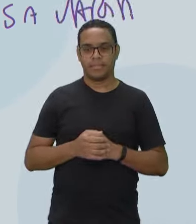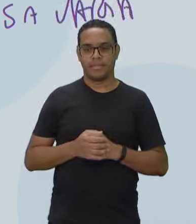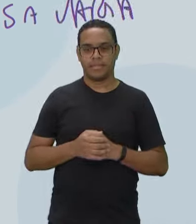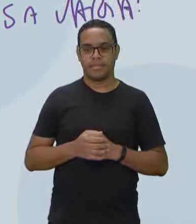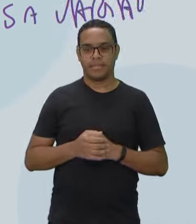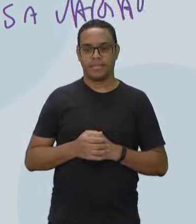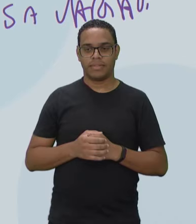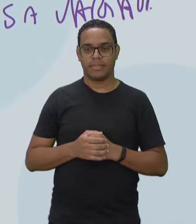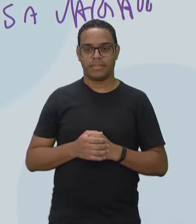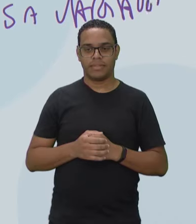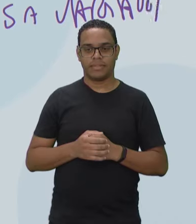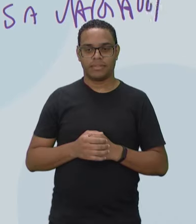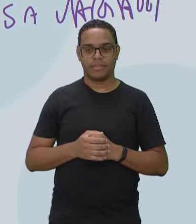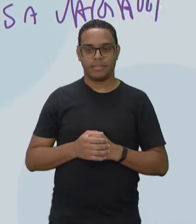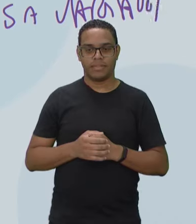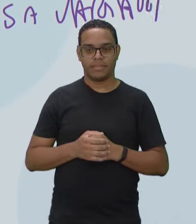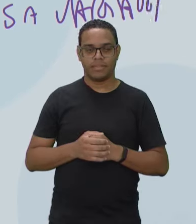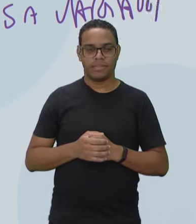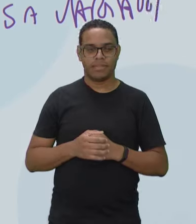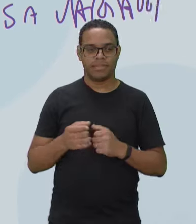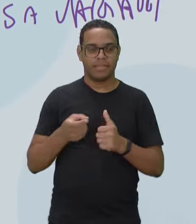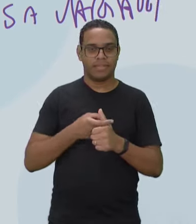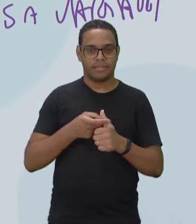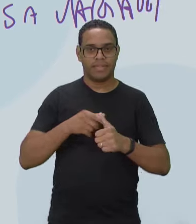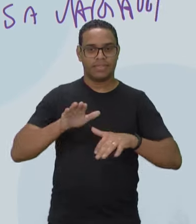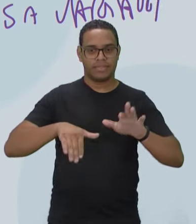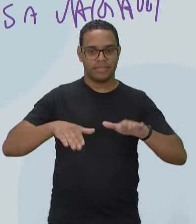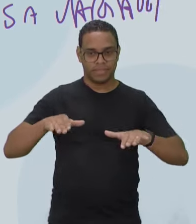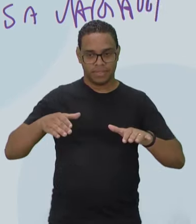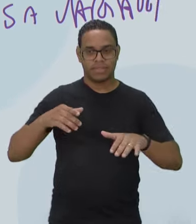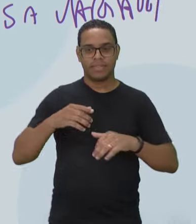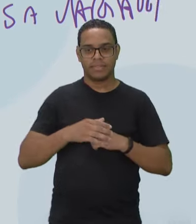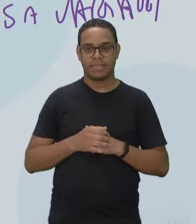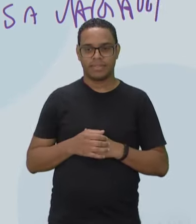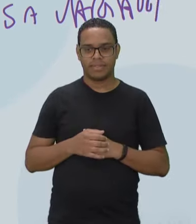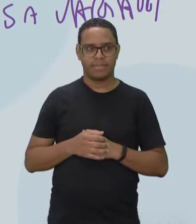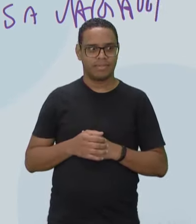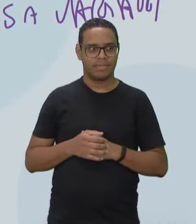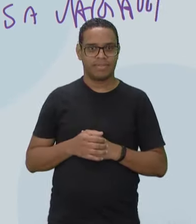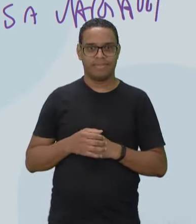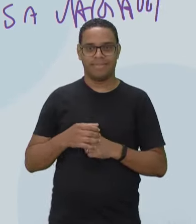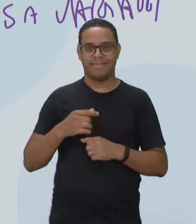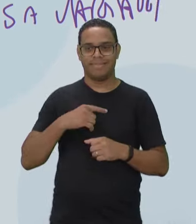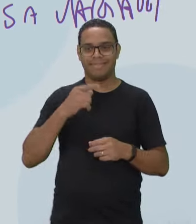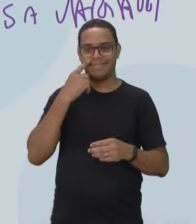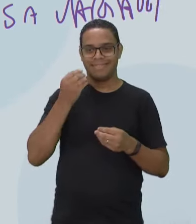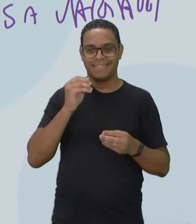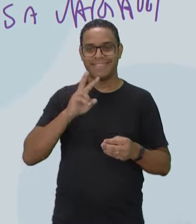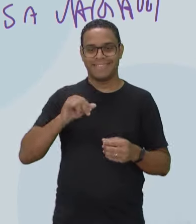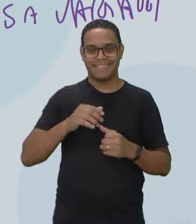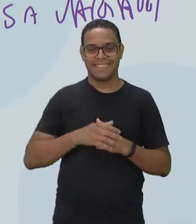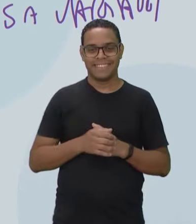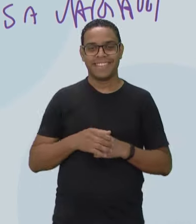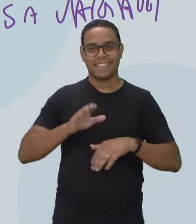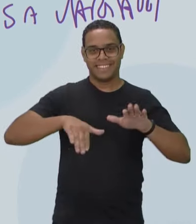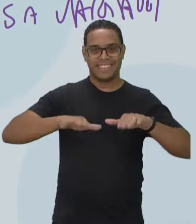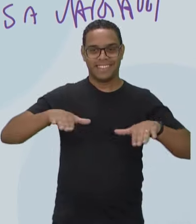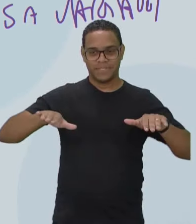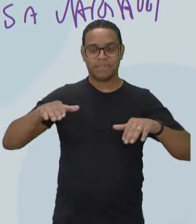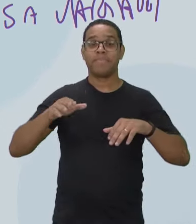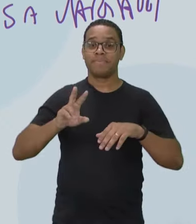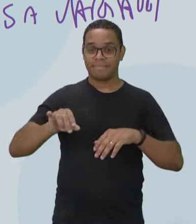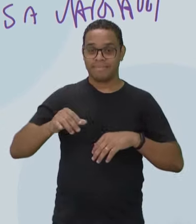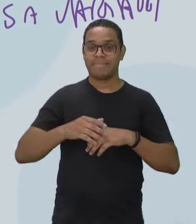como já diz o nome, né? A gente pode, devo ter pego o Libras aí. A despesa variável, ela vai variando aí